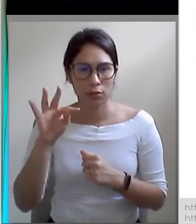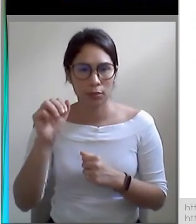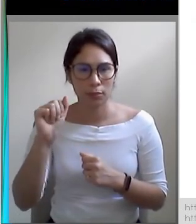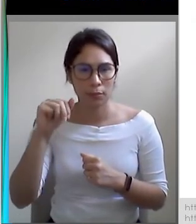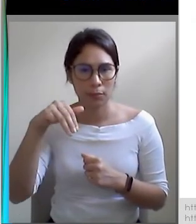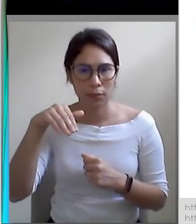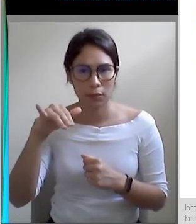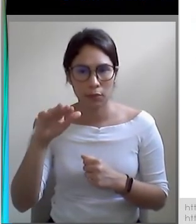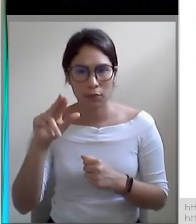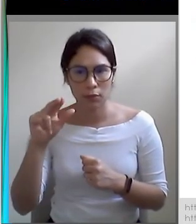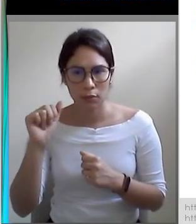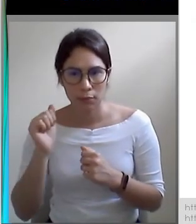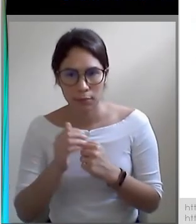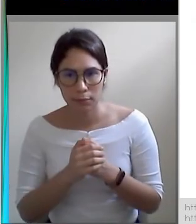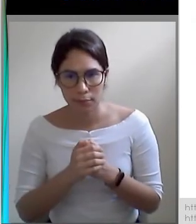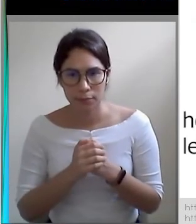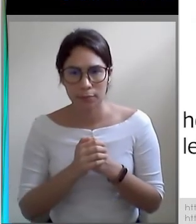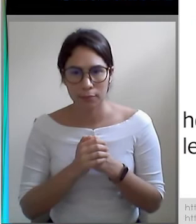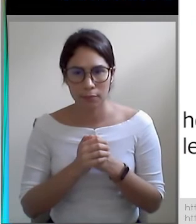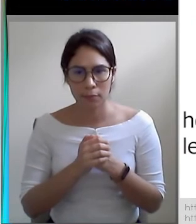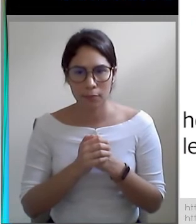histamina,